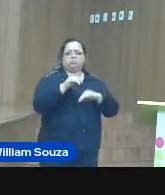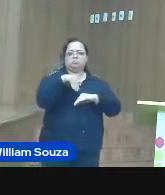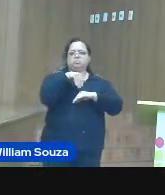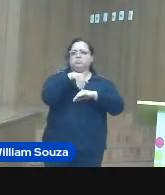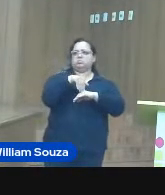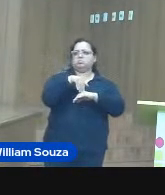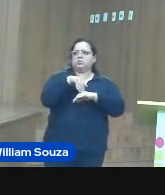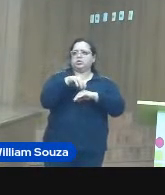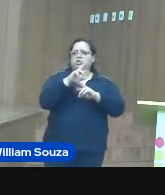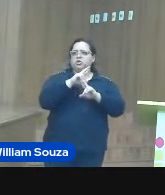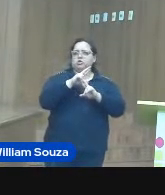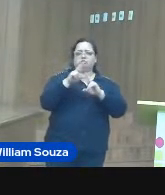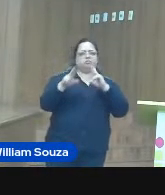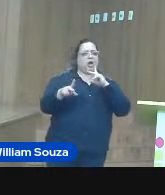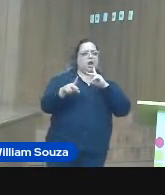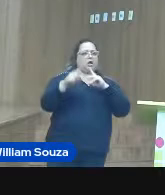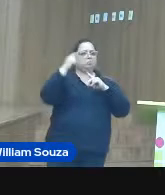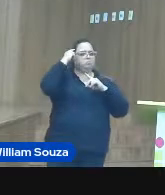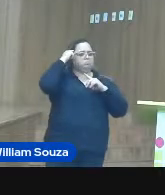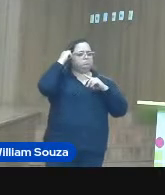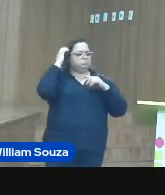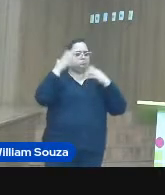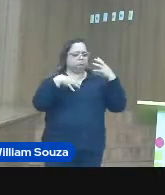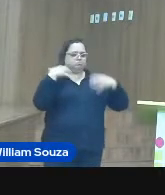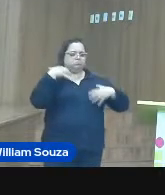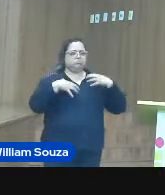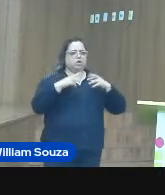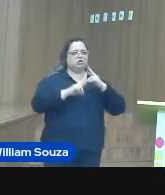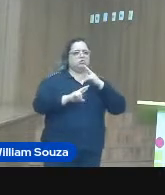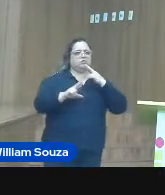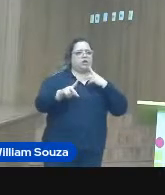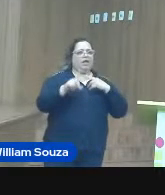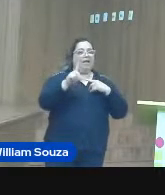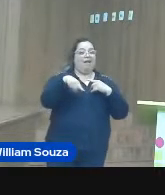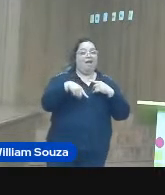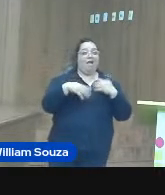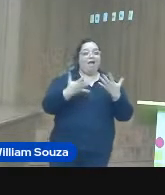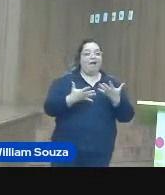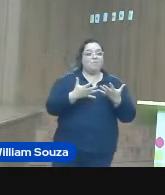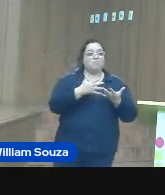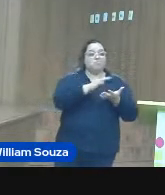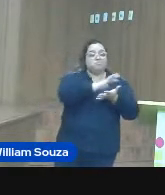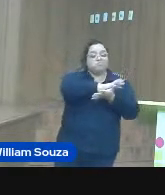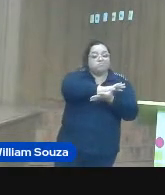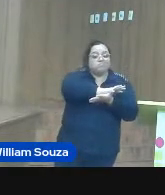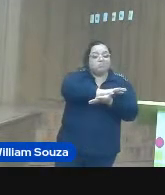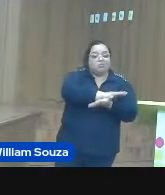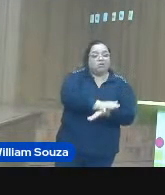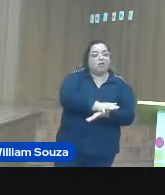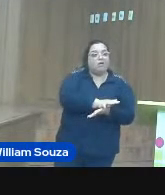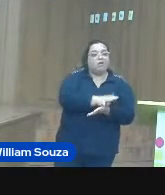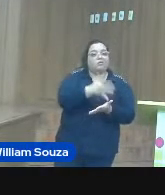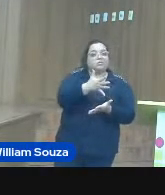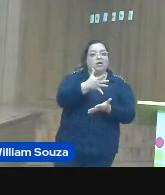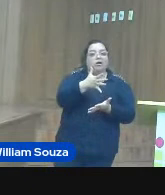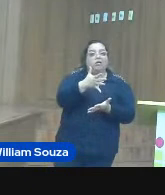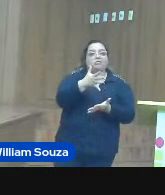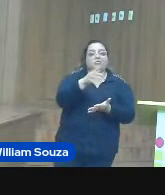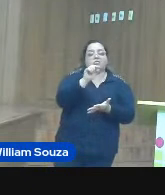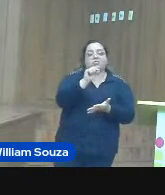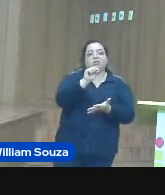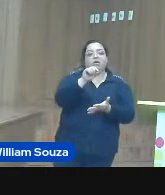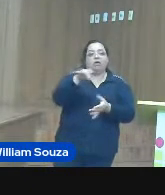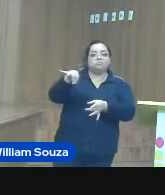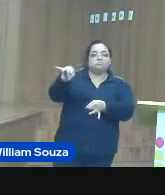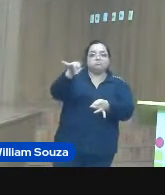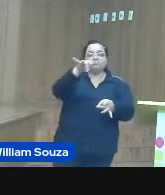cabelo esquisito. Então são preconceitos que acabam se impregnando nessa